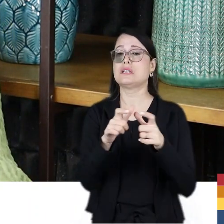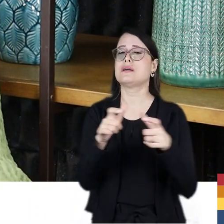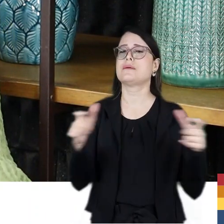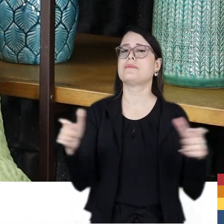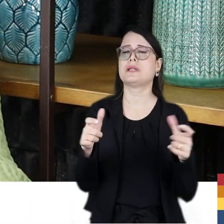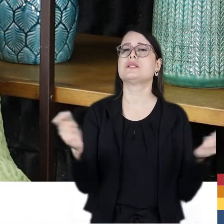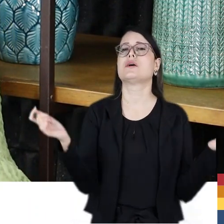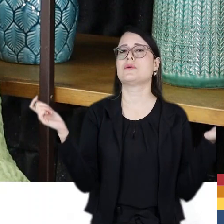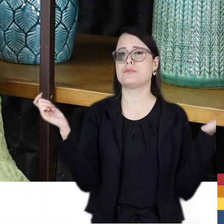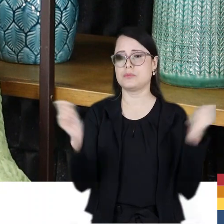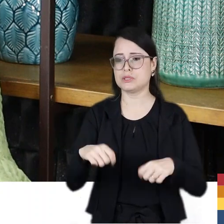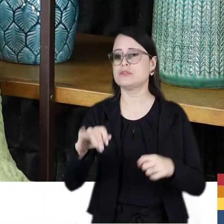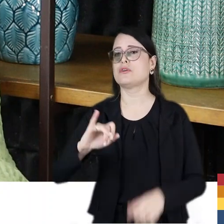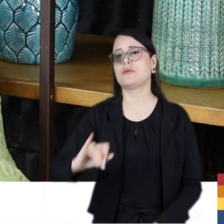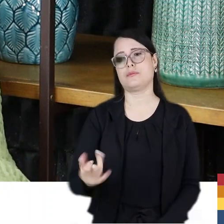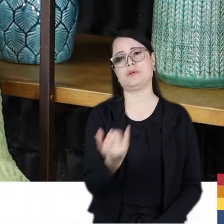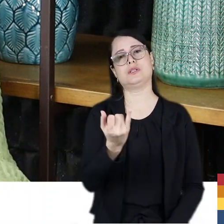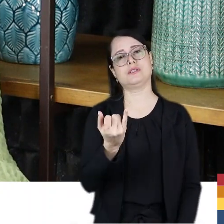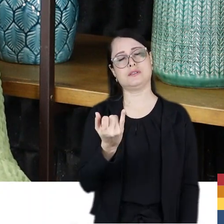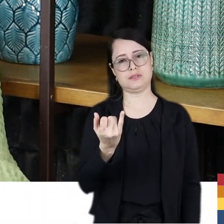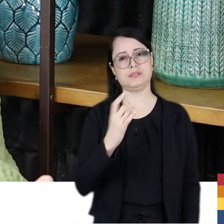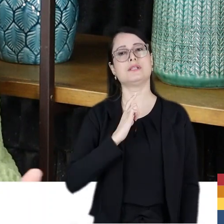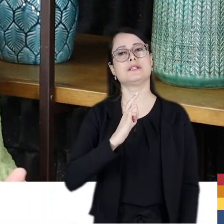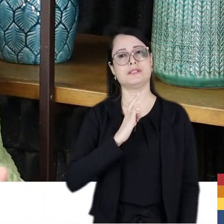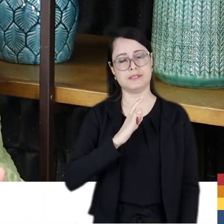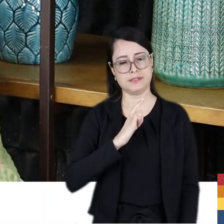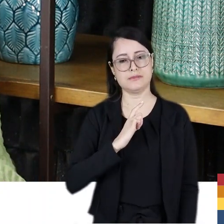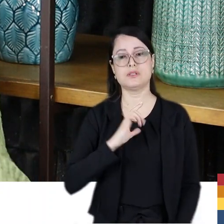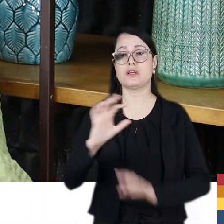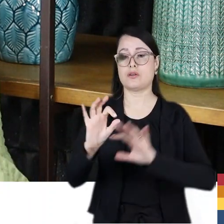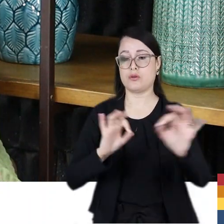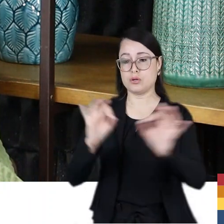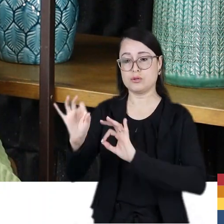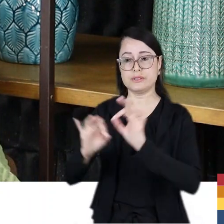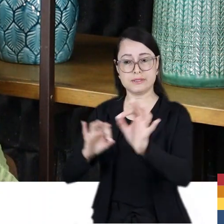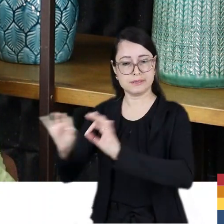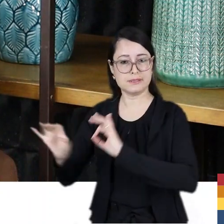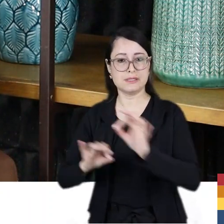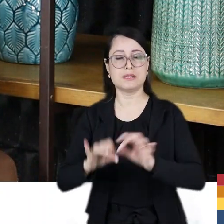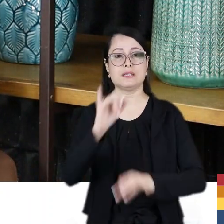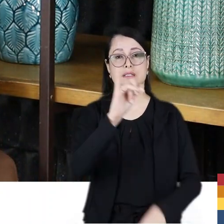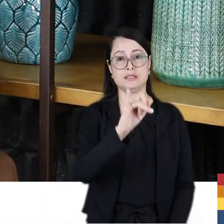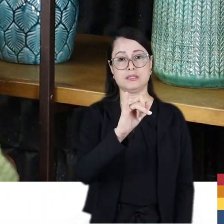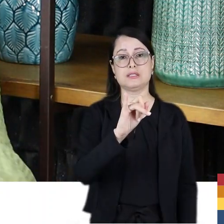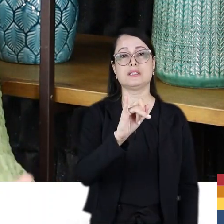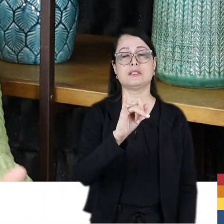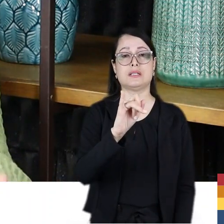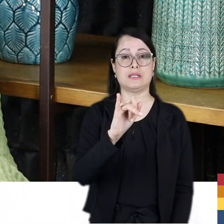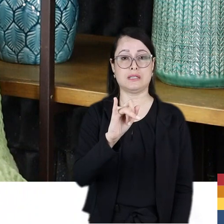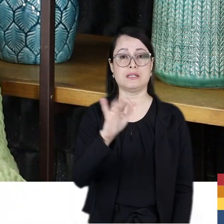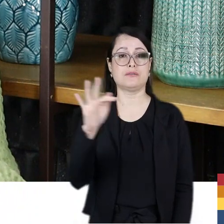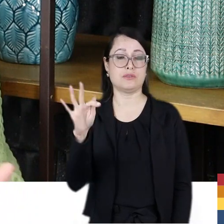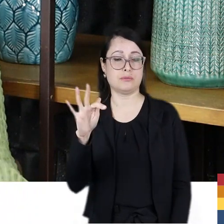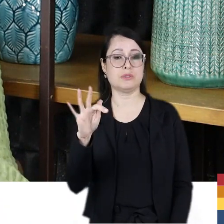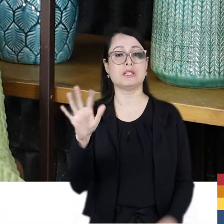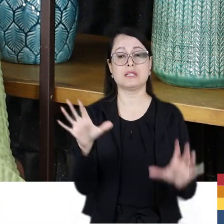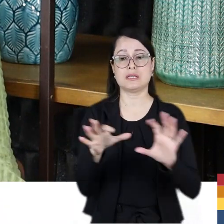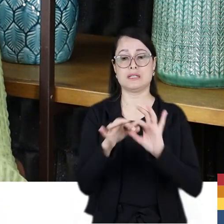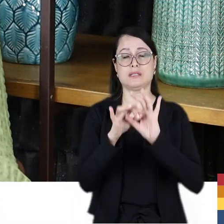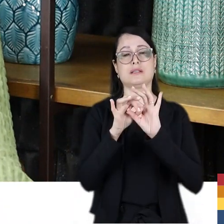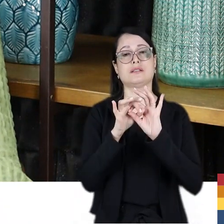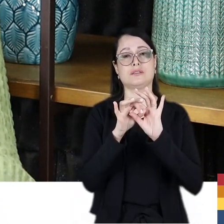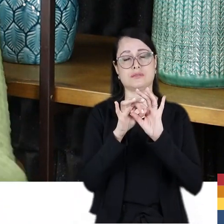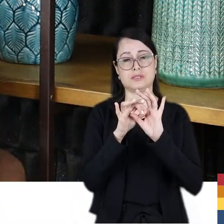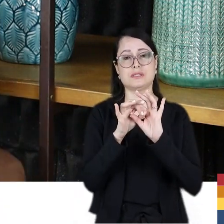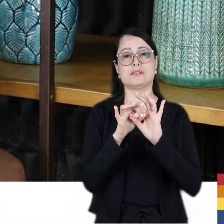organizado em itinerários que integram, itinerários formativos integrados. Essa é a nomenclatura que ele